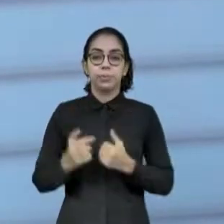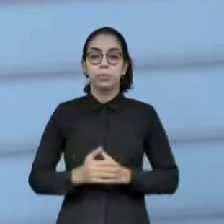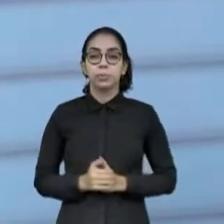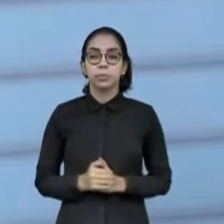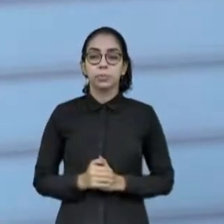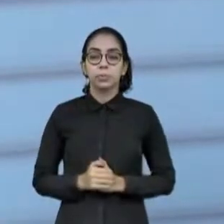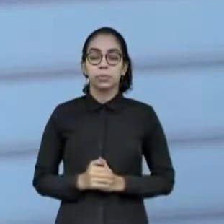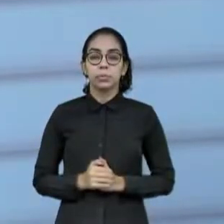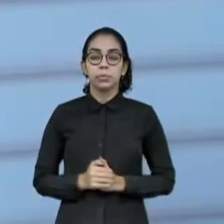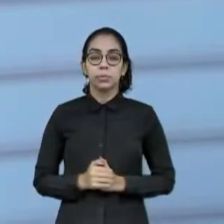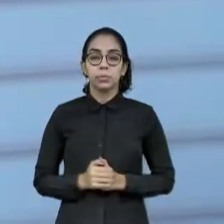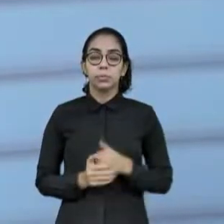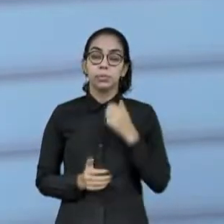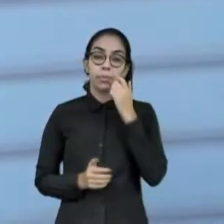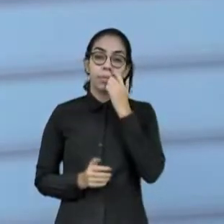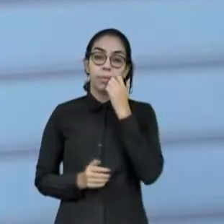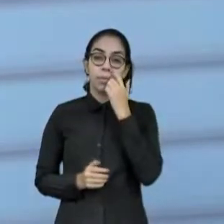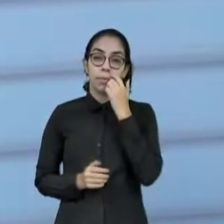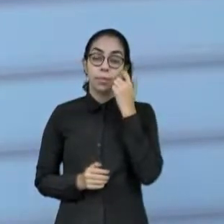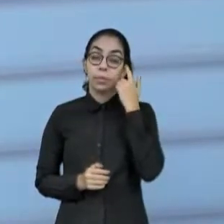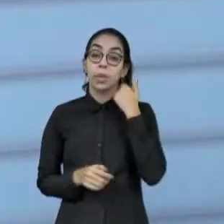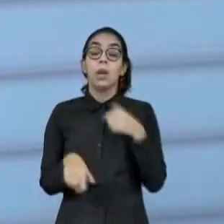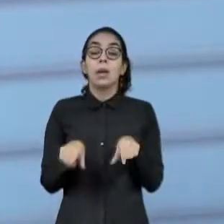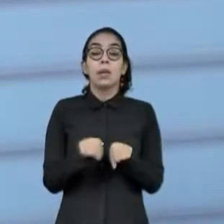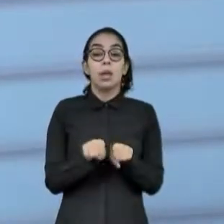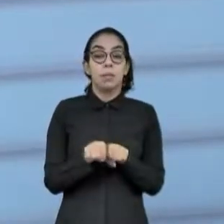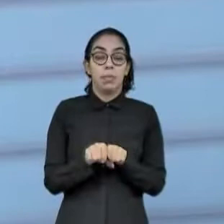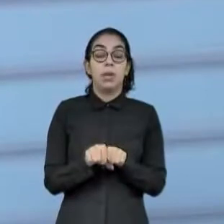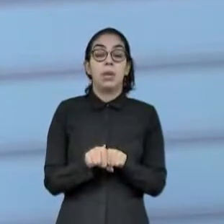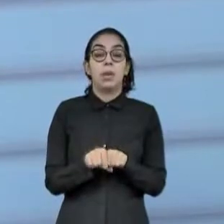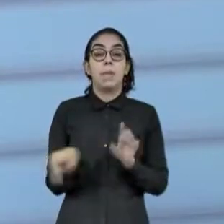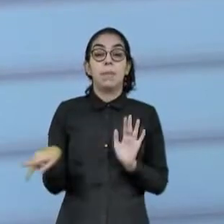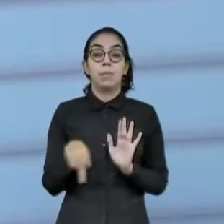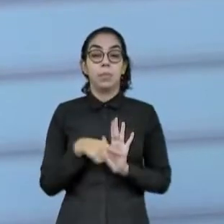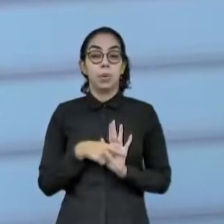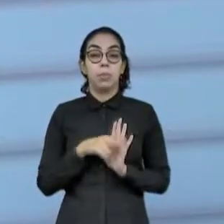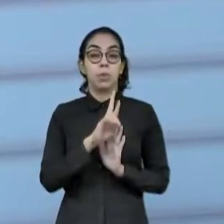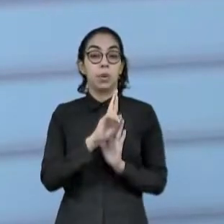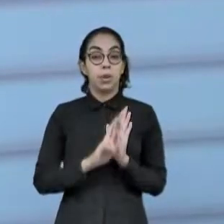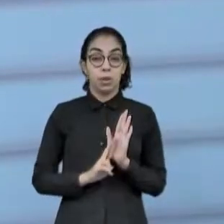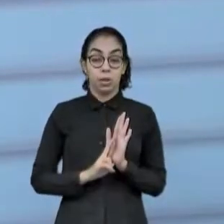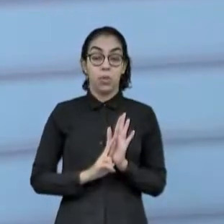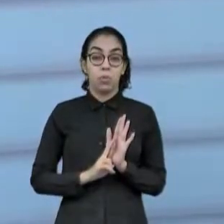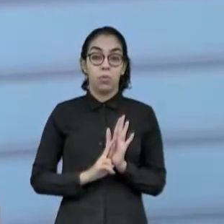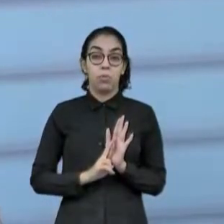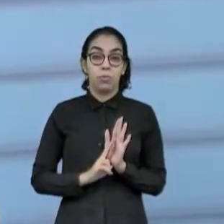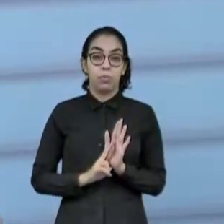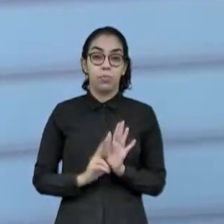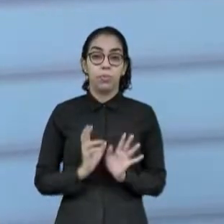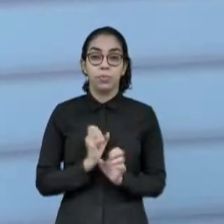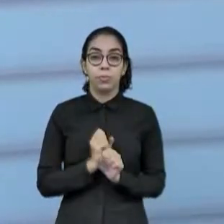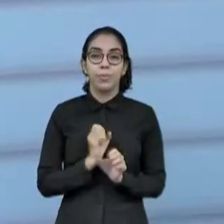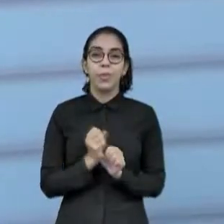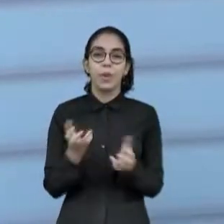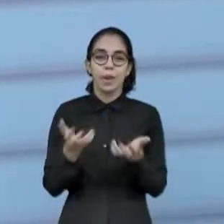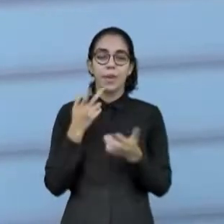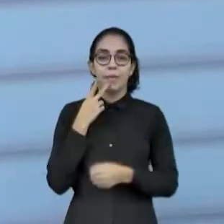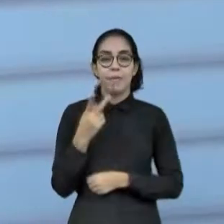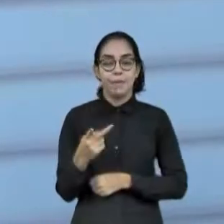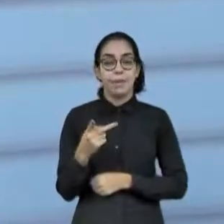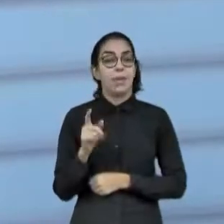um relatório próprio, né, a ser lançado aí com esses dados. Uma coisa que eu queria falar é que,